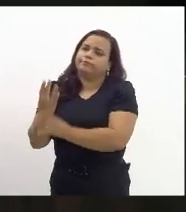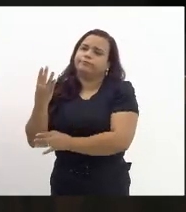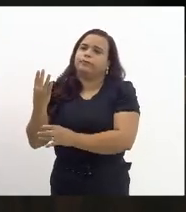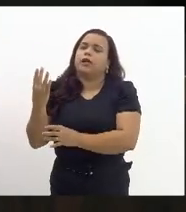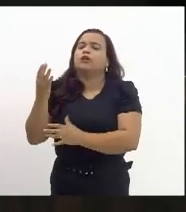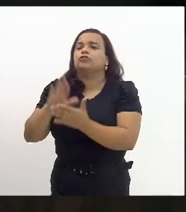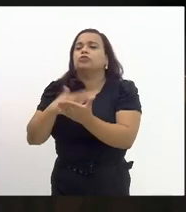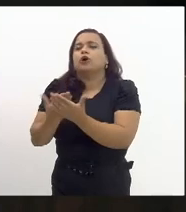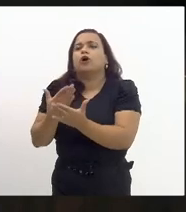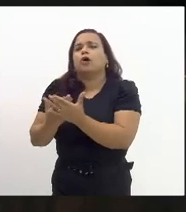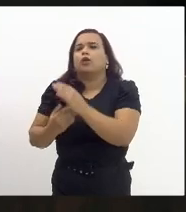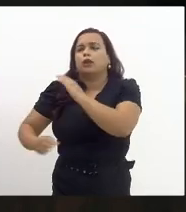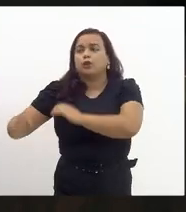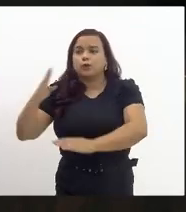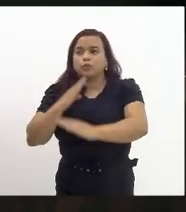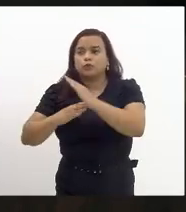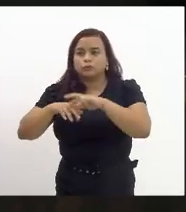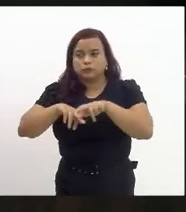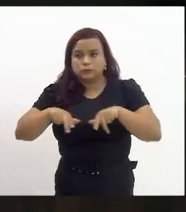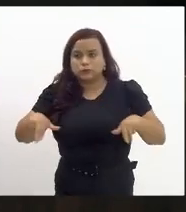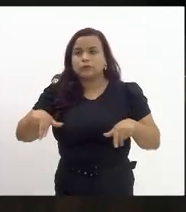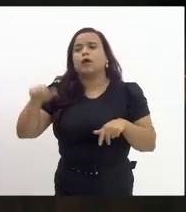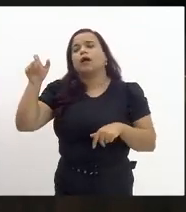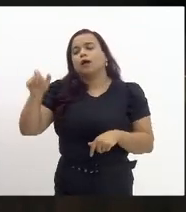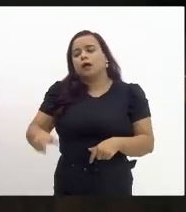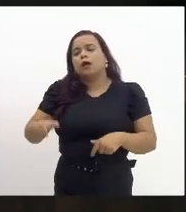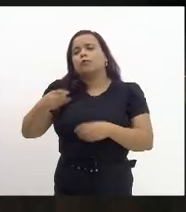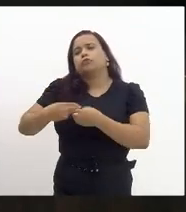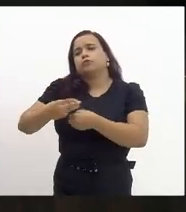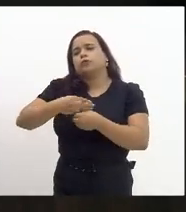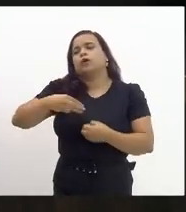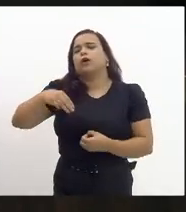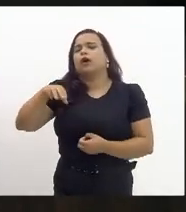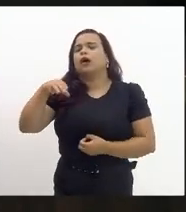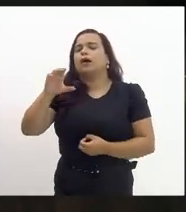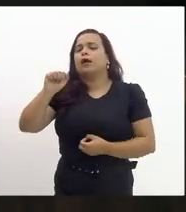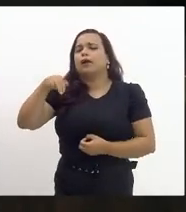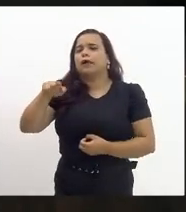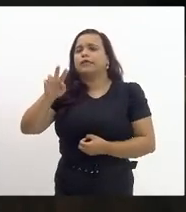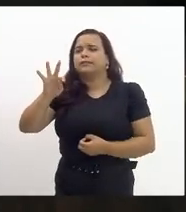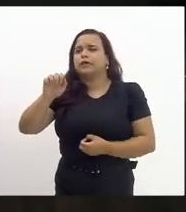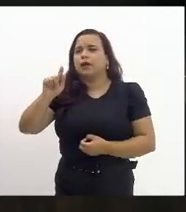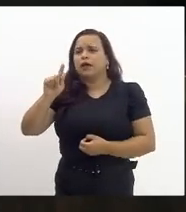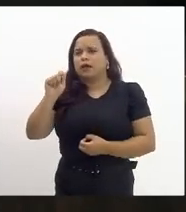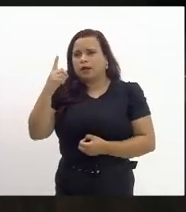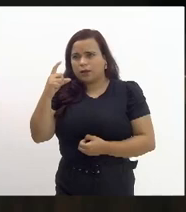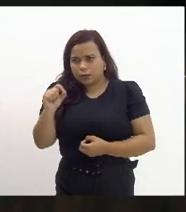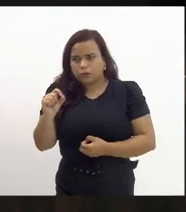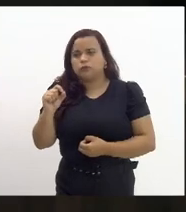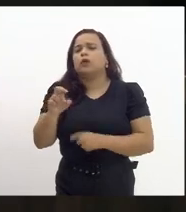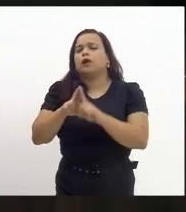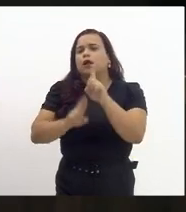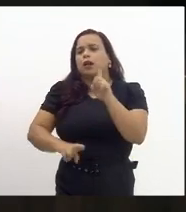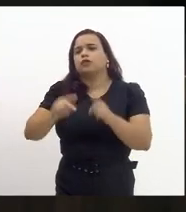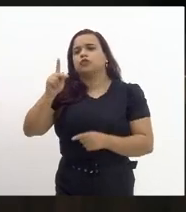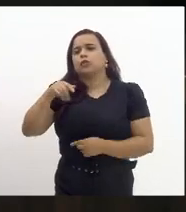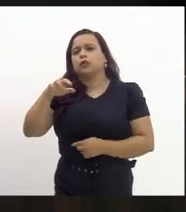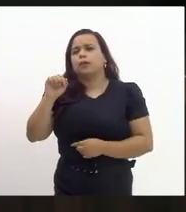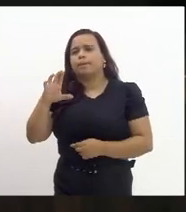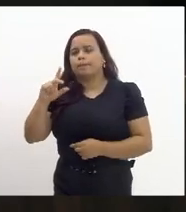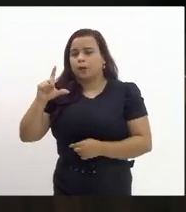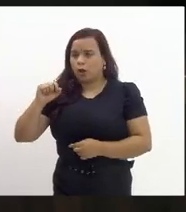da comissão de indicações legislativa favorável, relator deputado Alexandre Knoploch. Em discussão, não havendo que queira discutir, encerrada a discussão, em